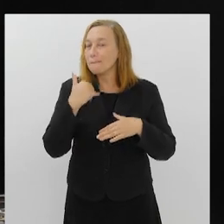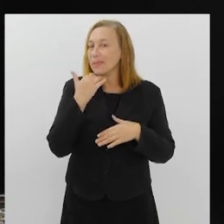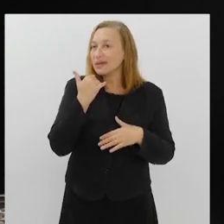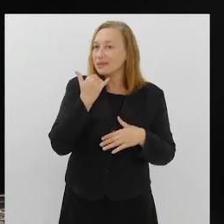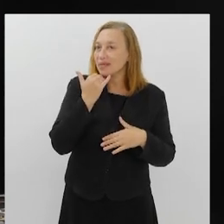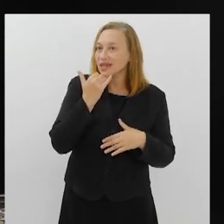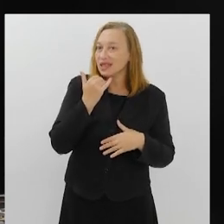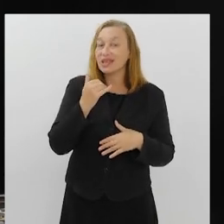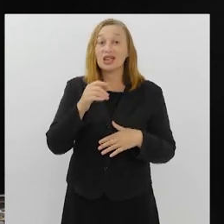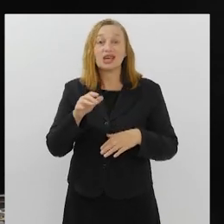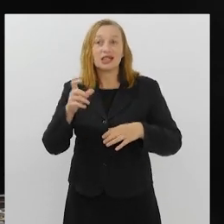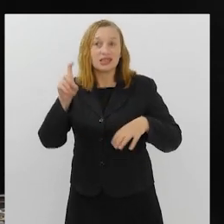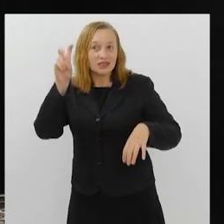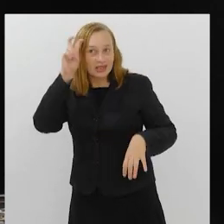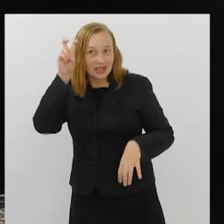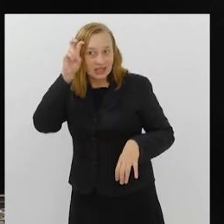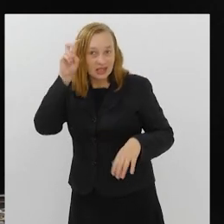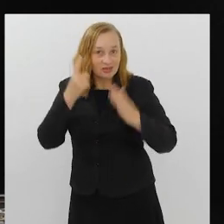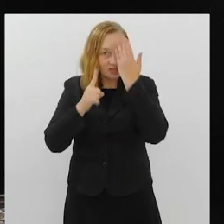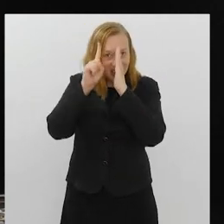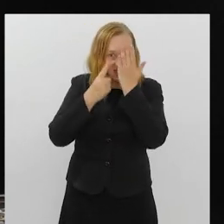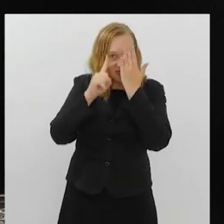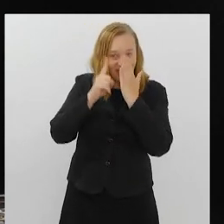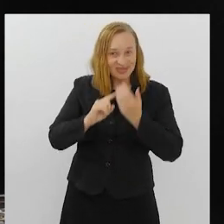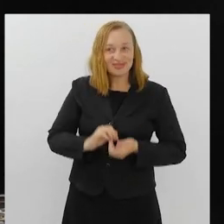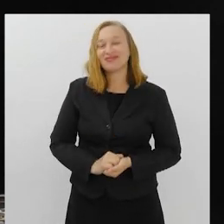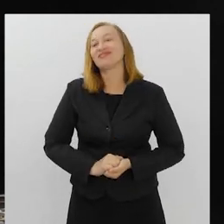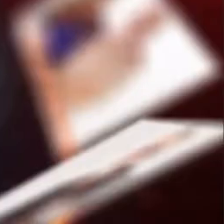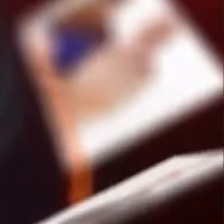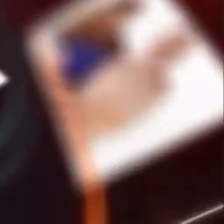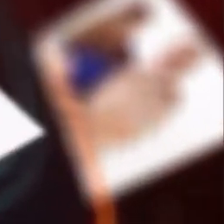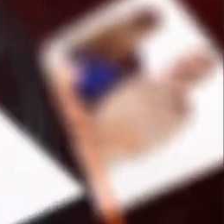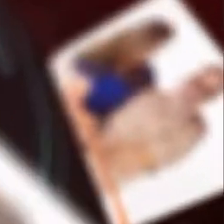já com mais um bate-papo aqui no Quintas com Quintais.